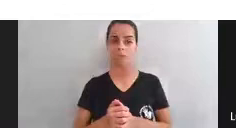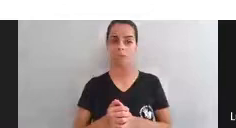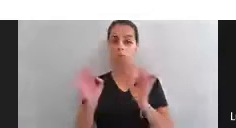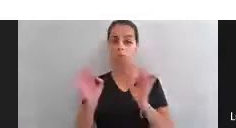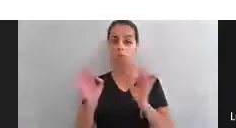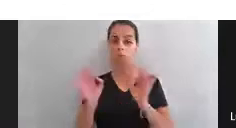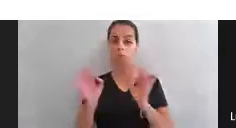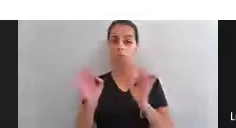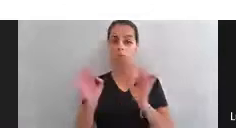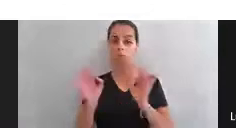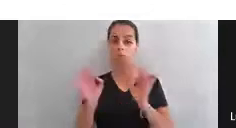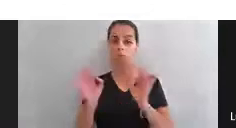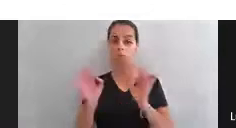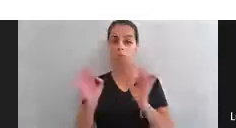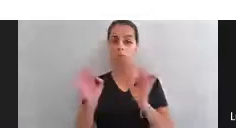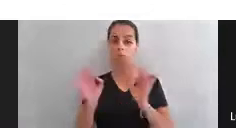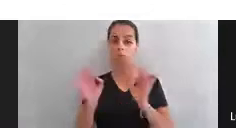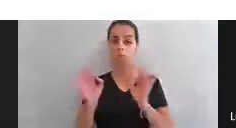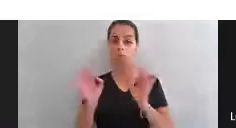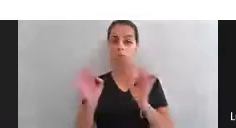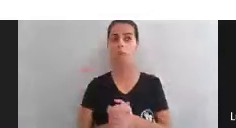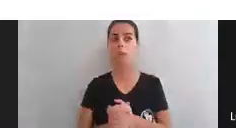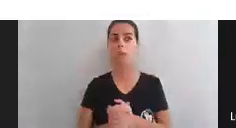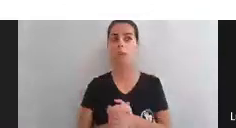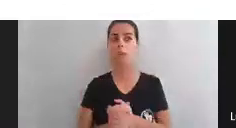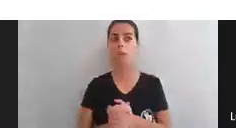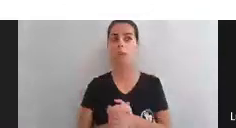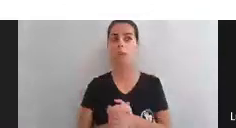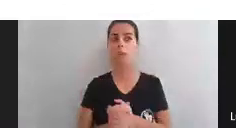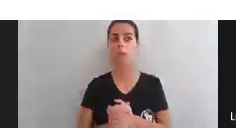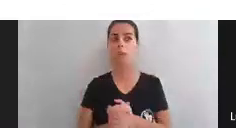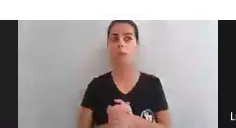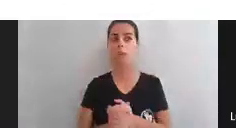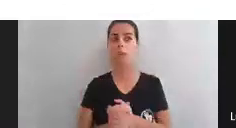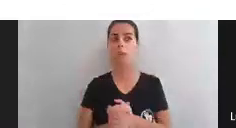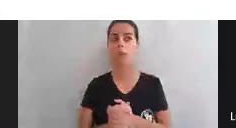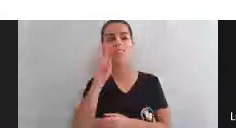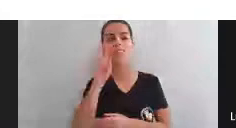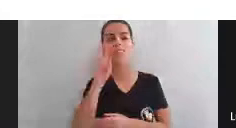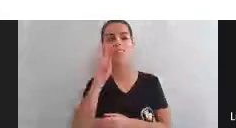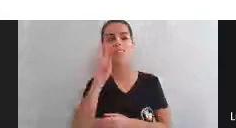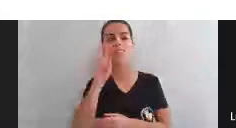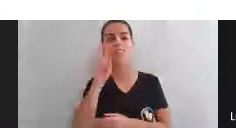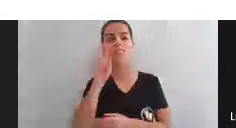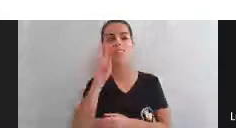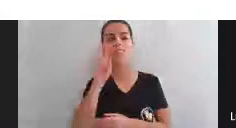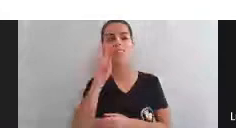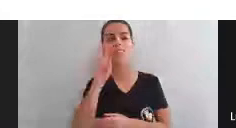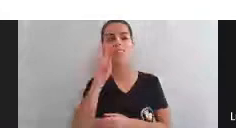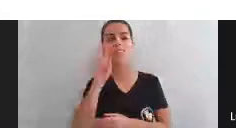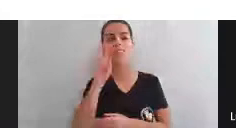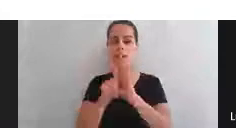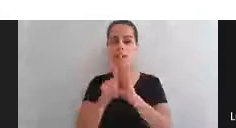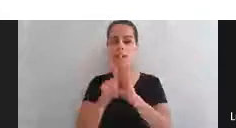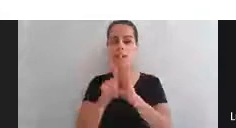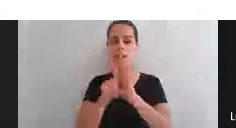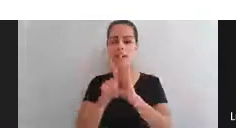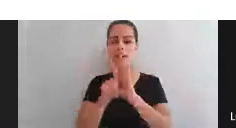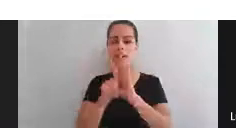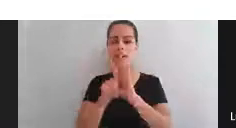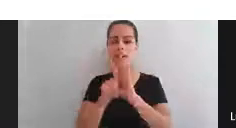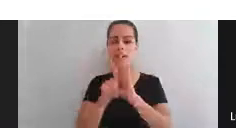gente olhar somente para a primeira lei, se eu estiver segurando aqui a minha xícara de café na